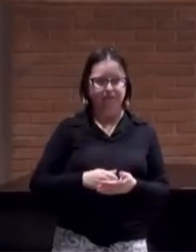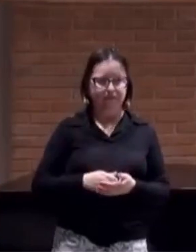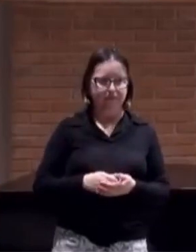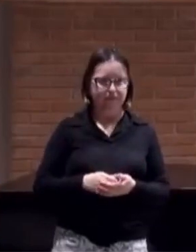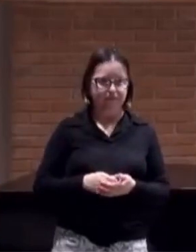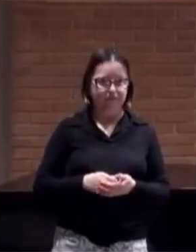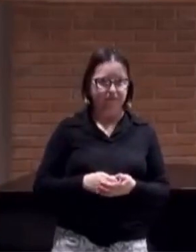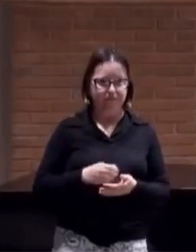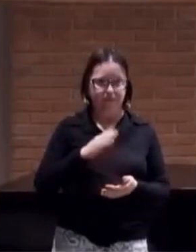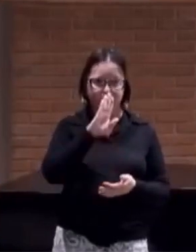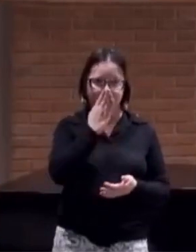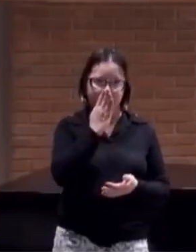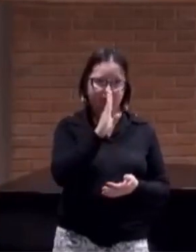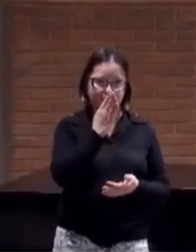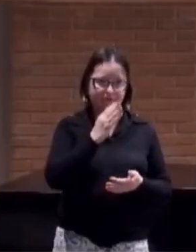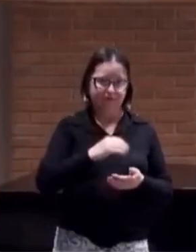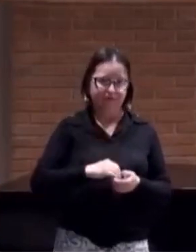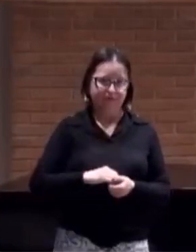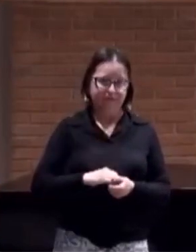a traição.